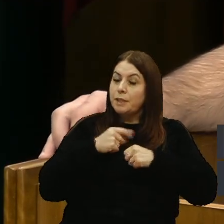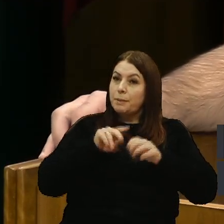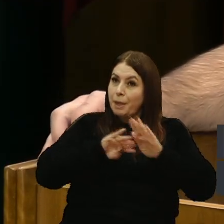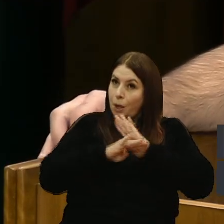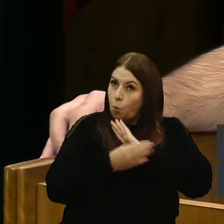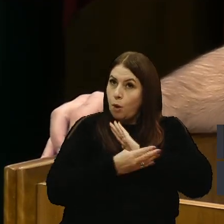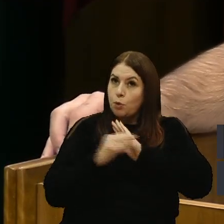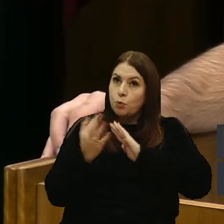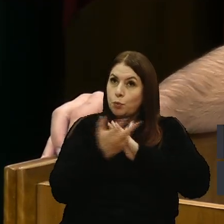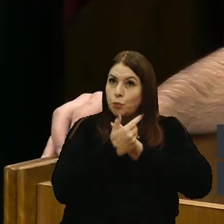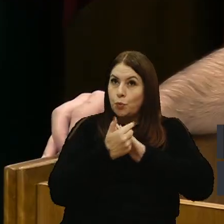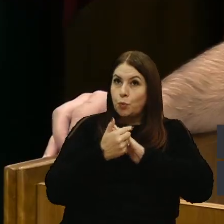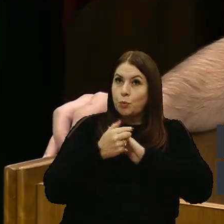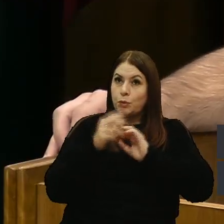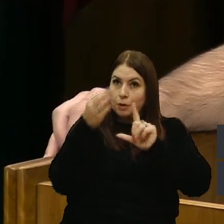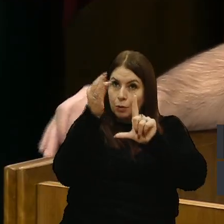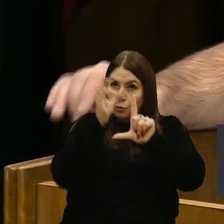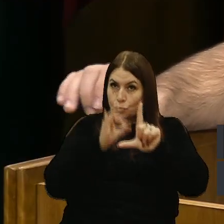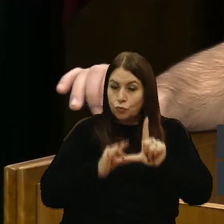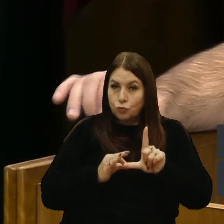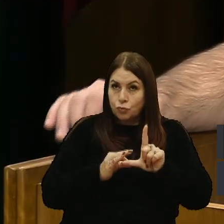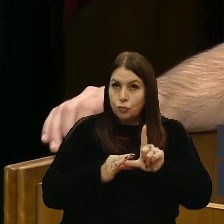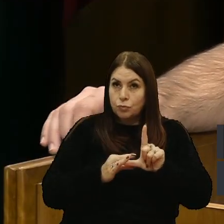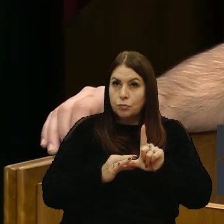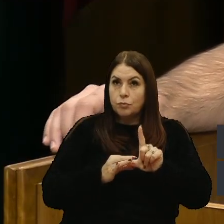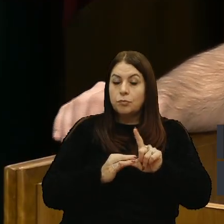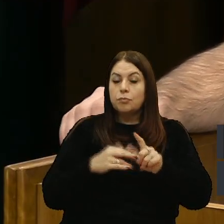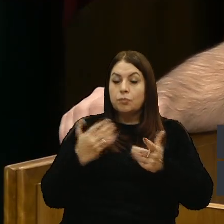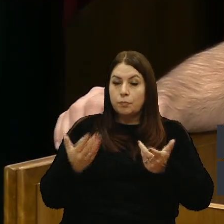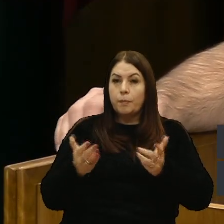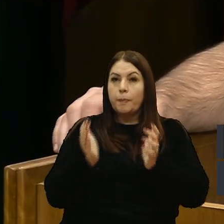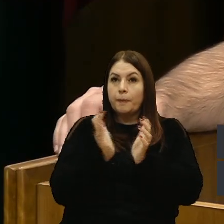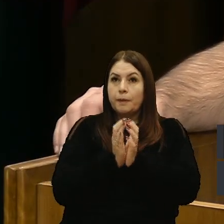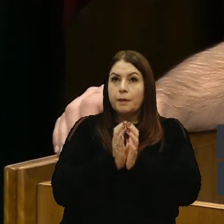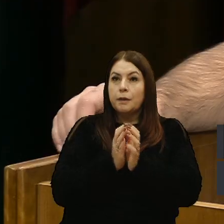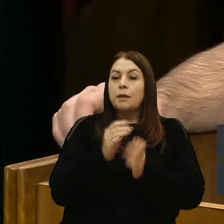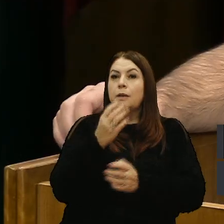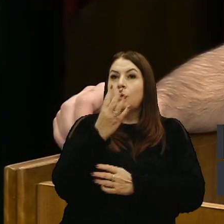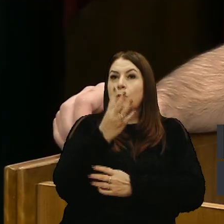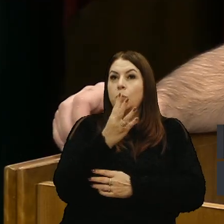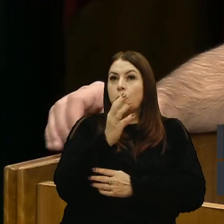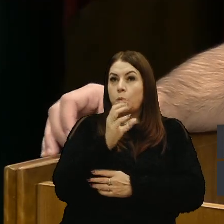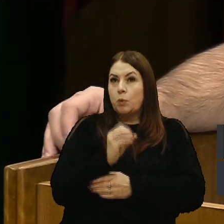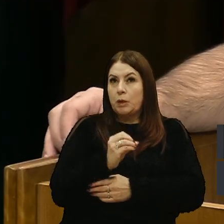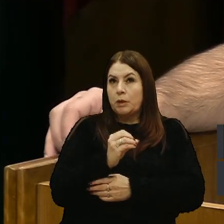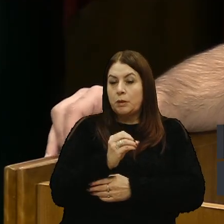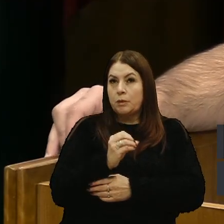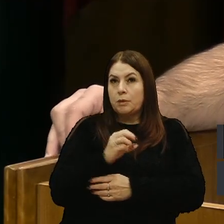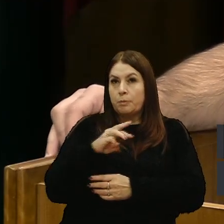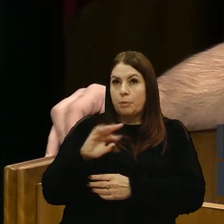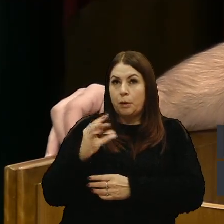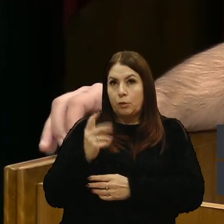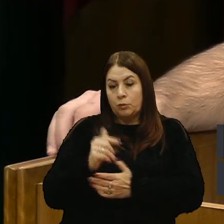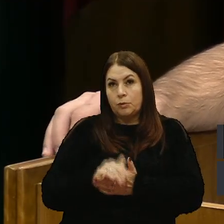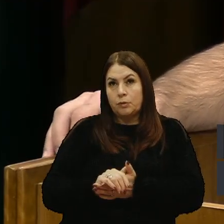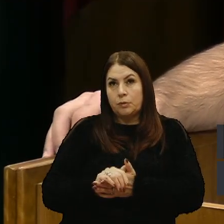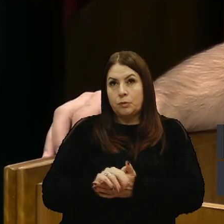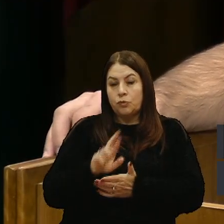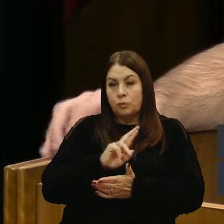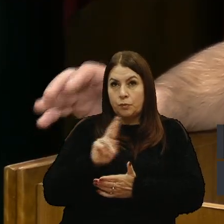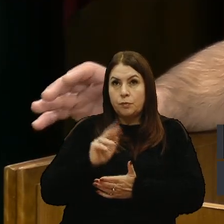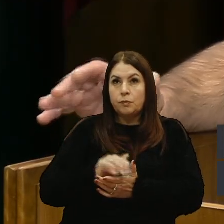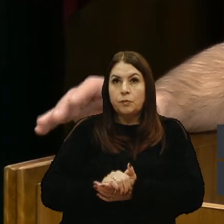readequar toda essa parte logística. Nobres colegas, cerca de 40 milhões de